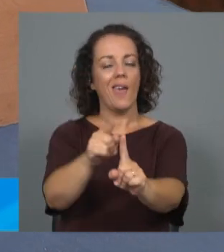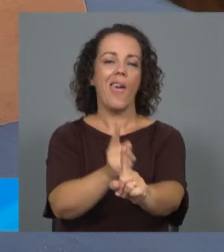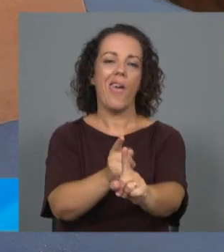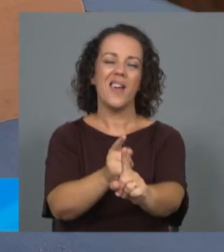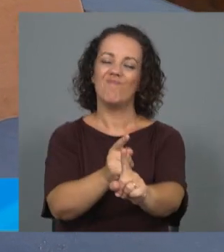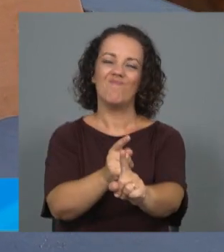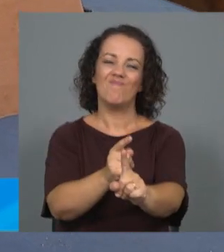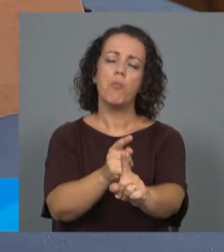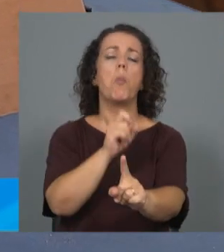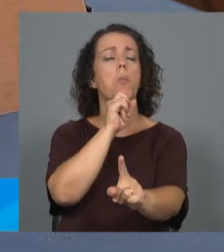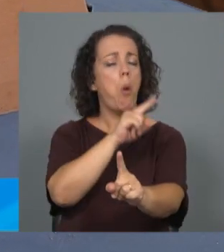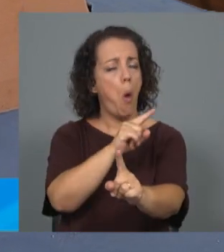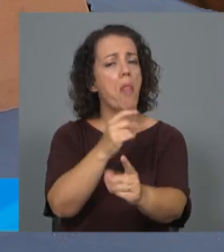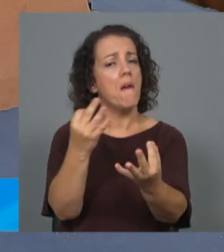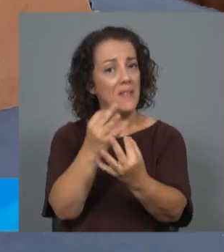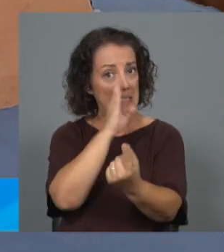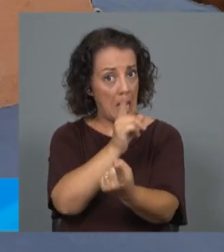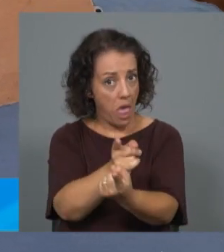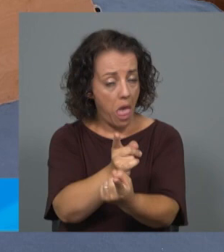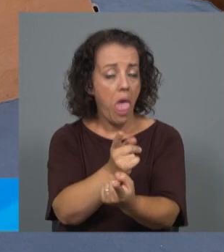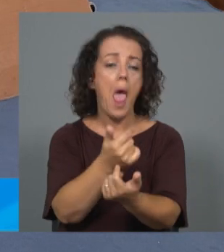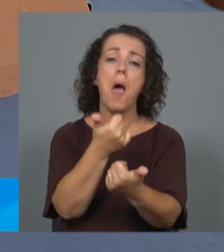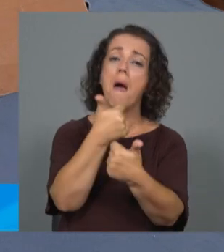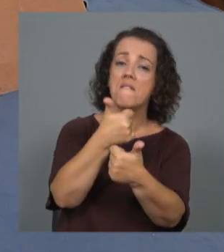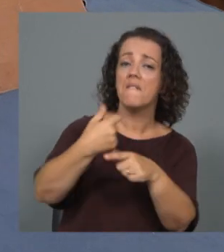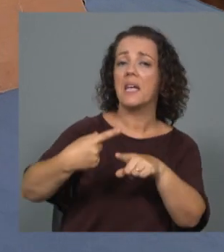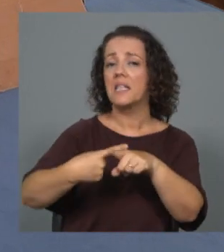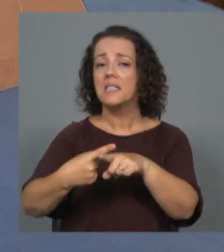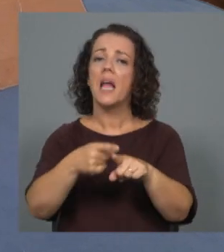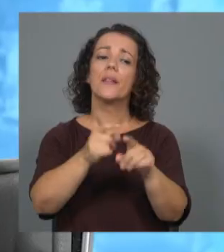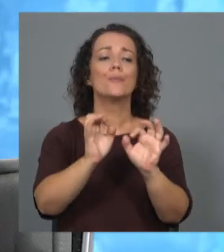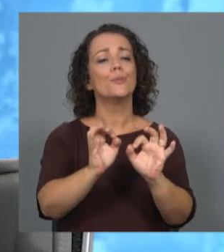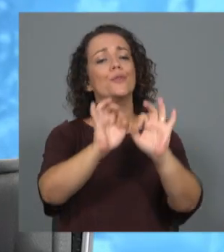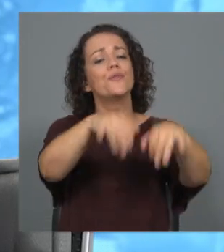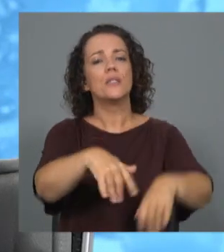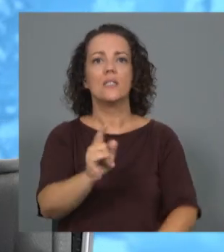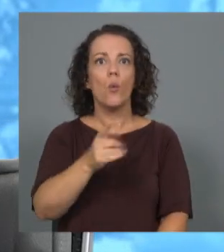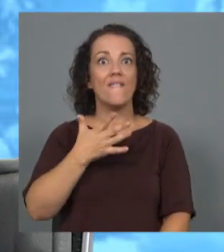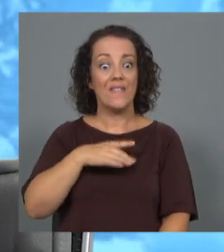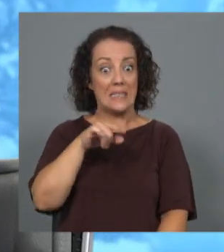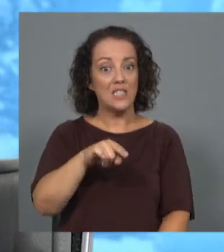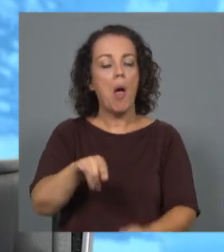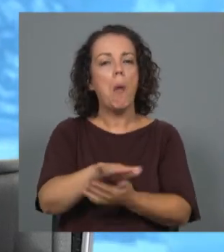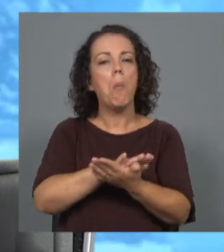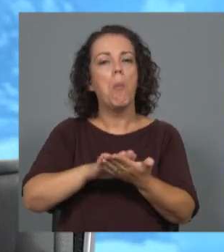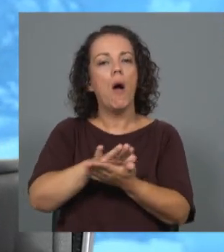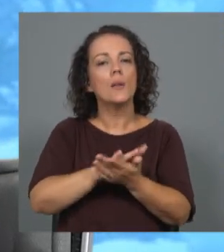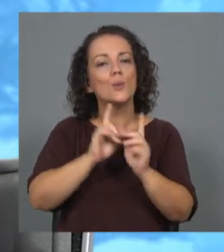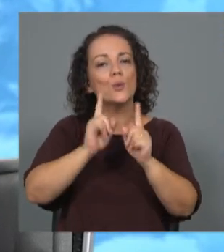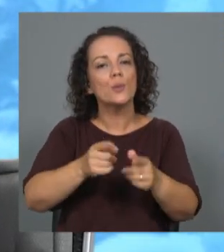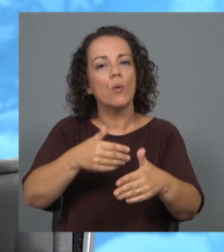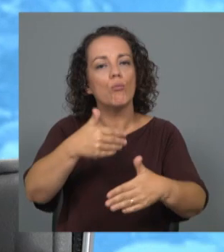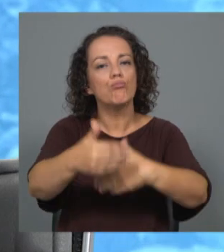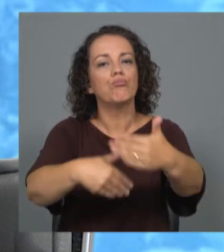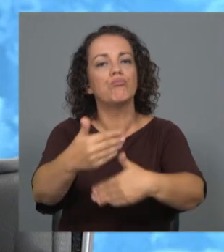ser um evento muito interessante, sim senhor, mas acabou. Não, nós gostaríamos que fosse um ponto de partida. E foi com essa intenção